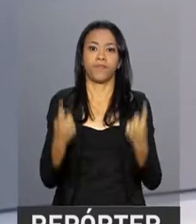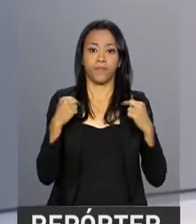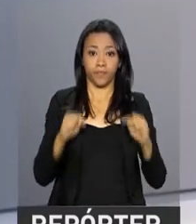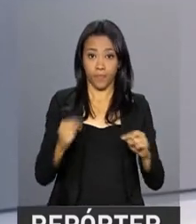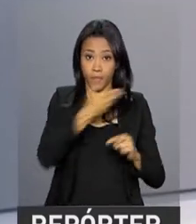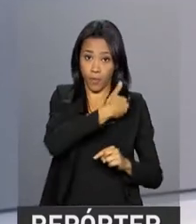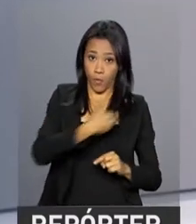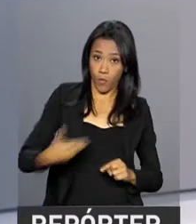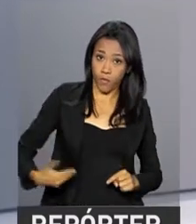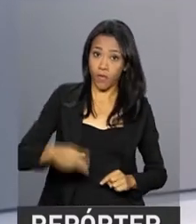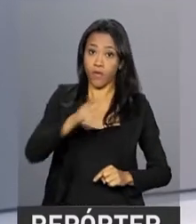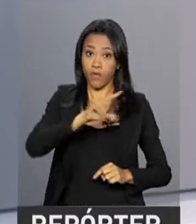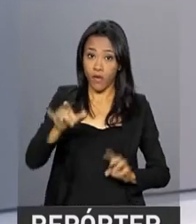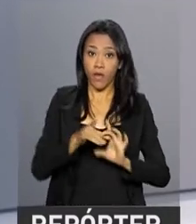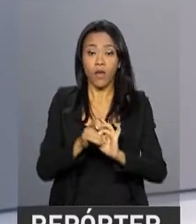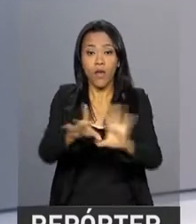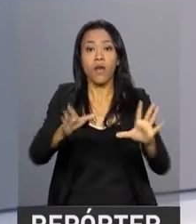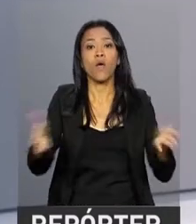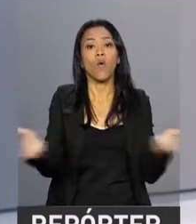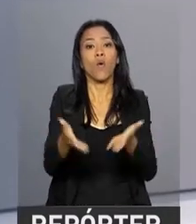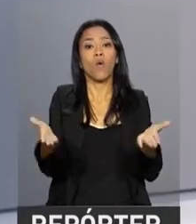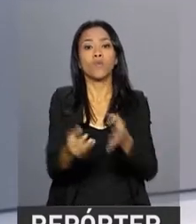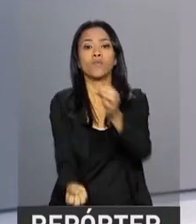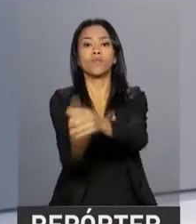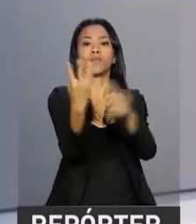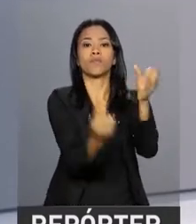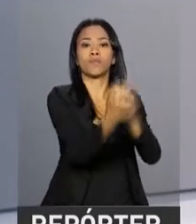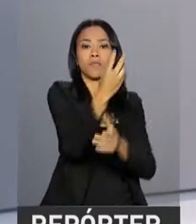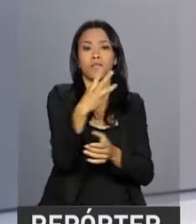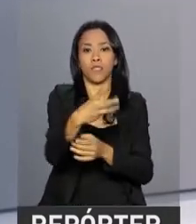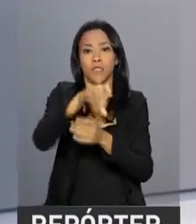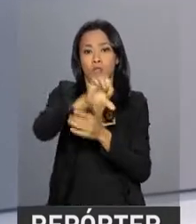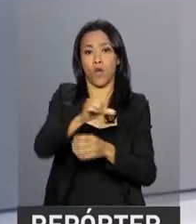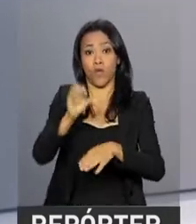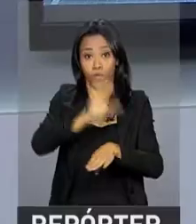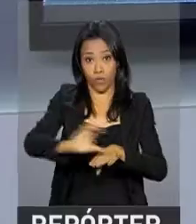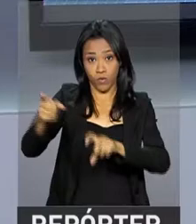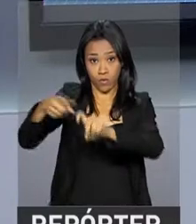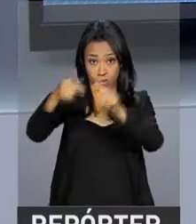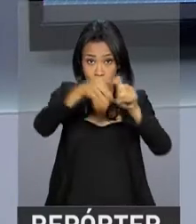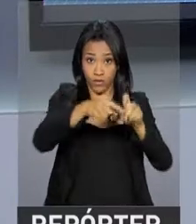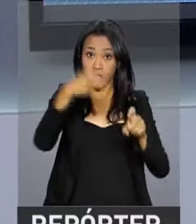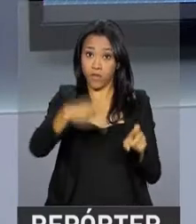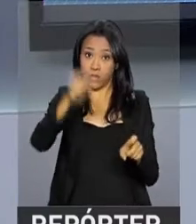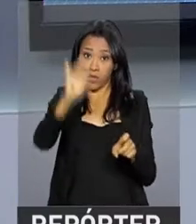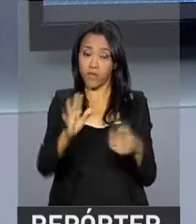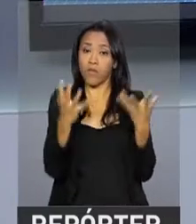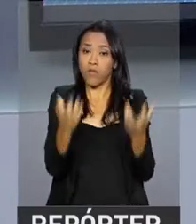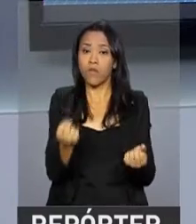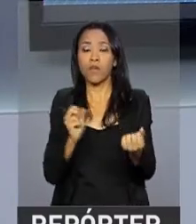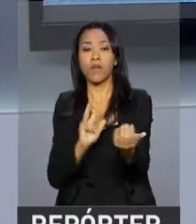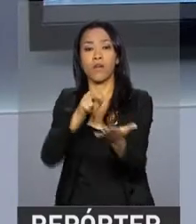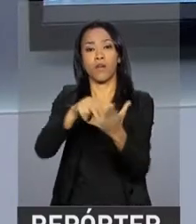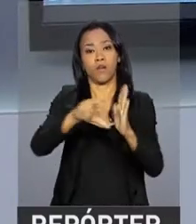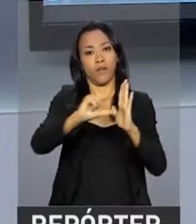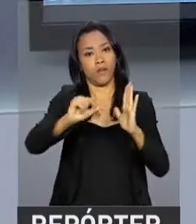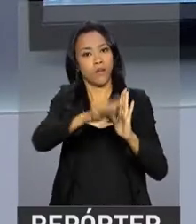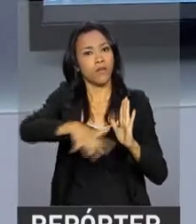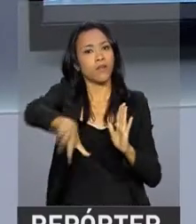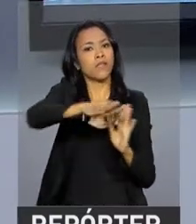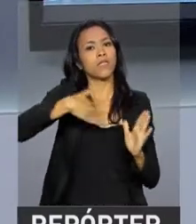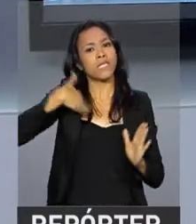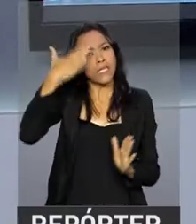o governo vai autorizar hoje a criação de 39 cursos de medicina no país vamos então ao palácio do planalto saber os detalhes